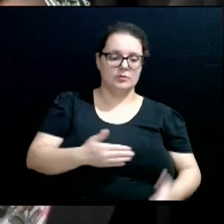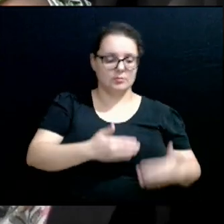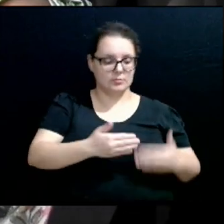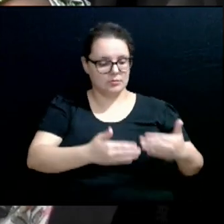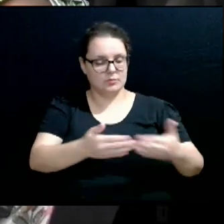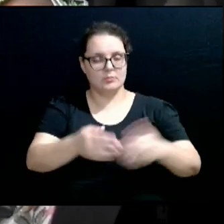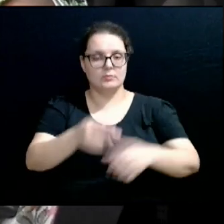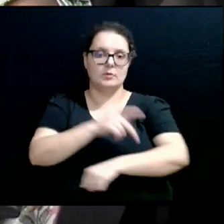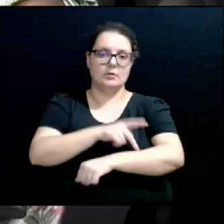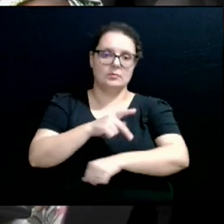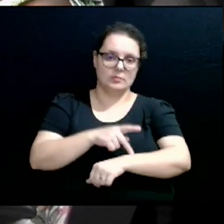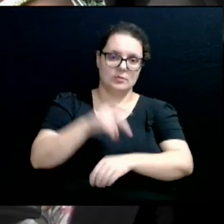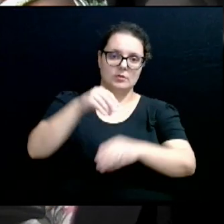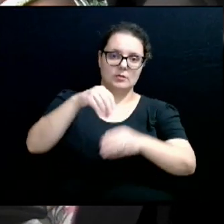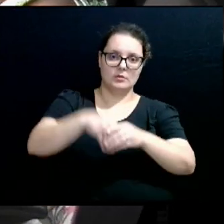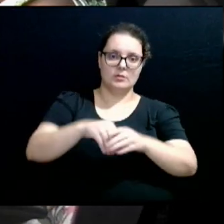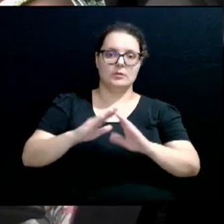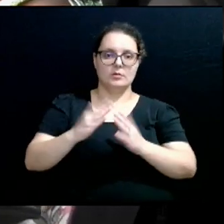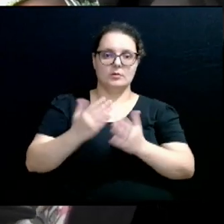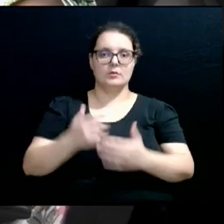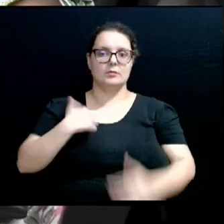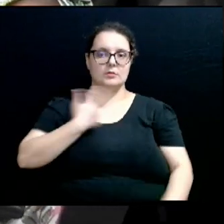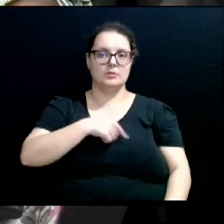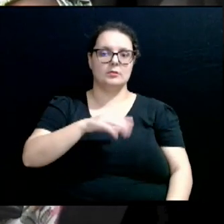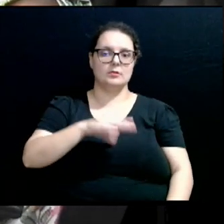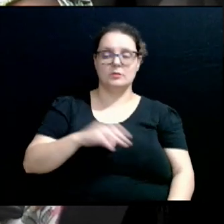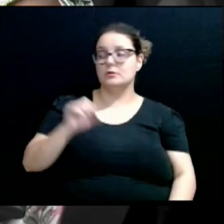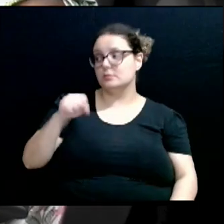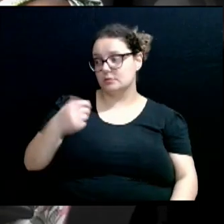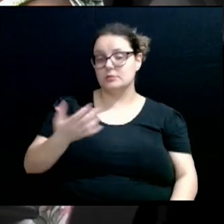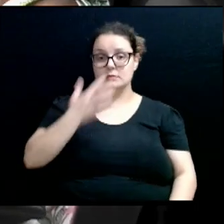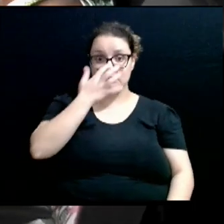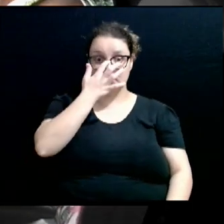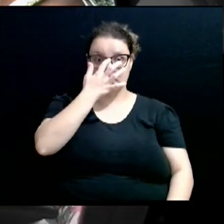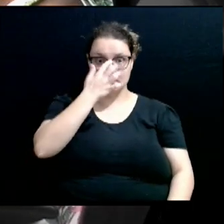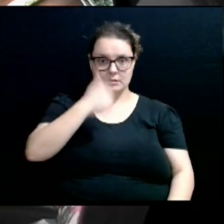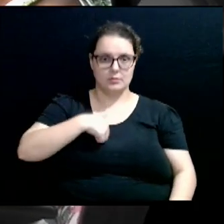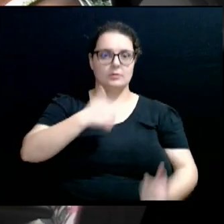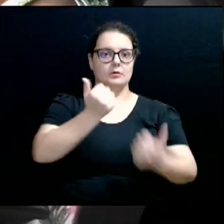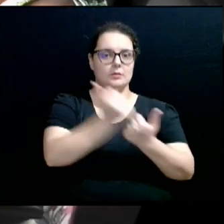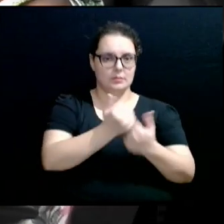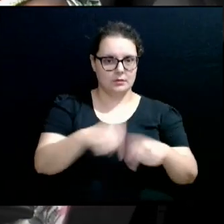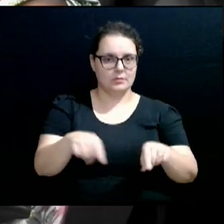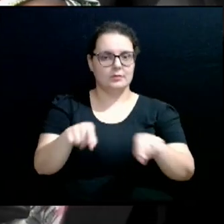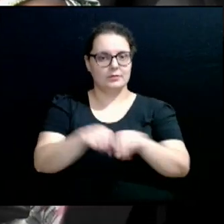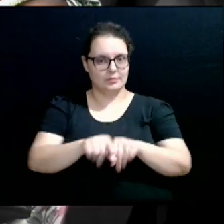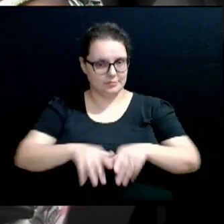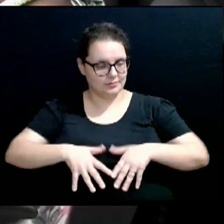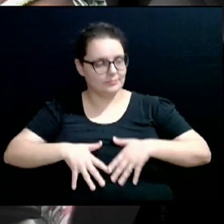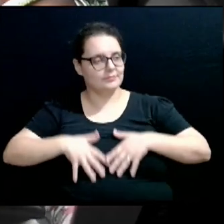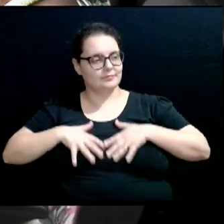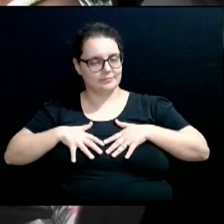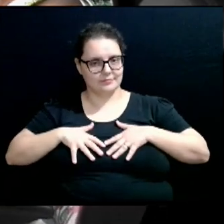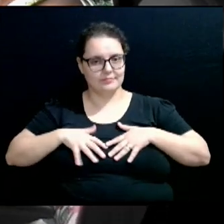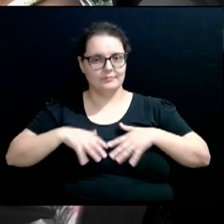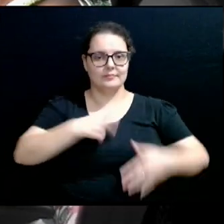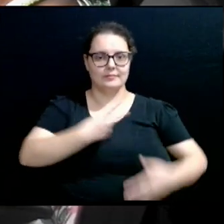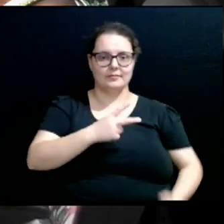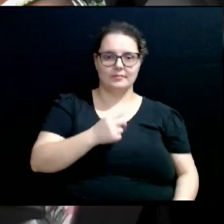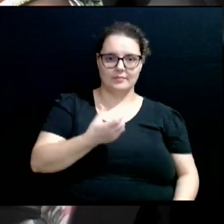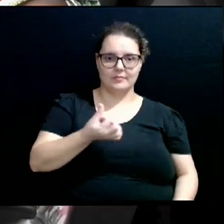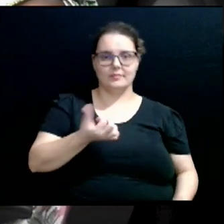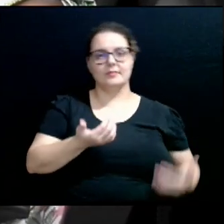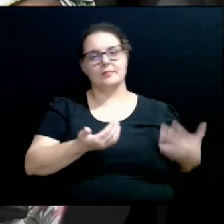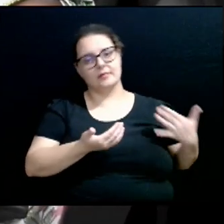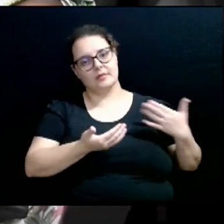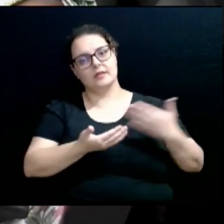dentro das nossas escolas municipais. Sim. É o cargo que eu também tenho orgulho desde 2016 de exercer aqui